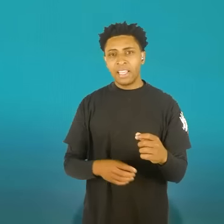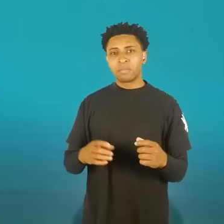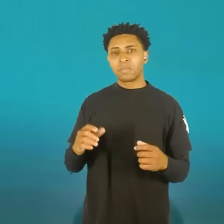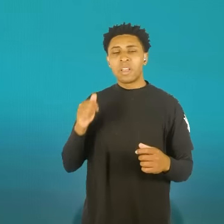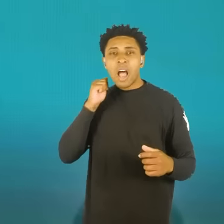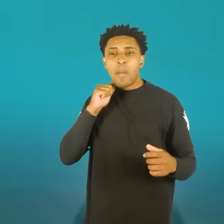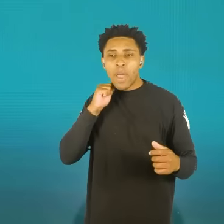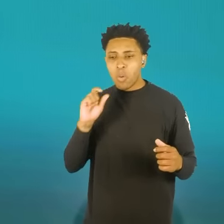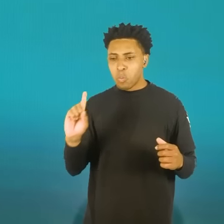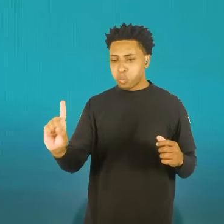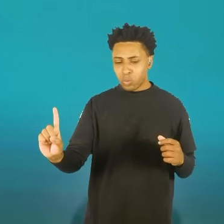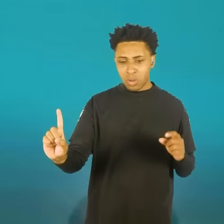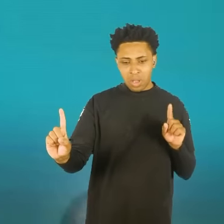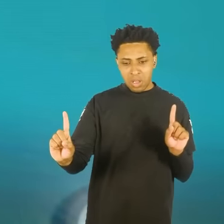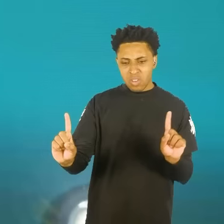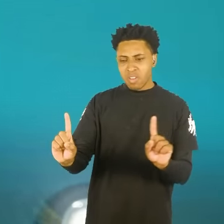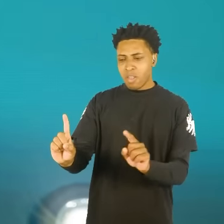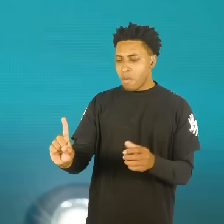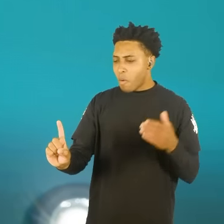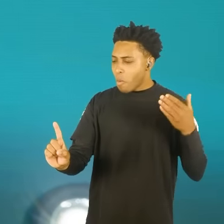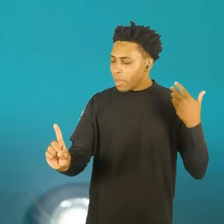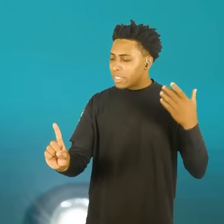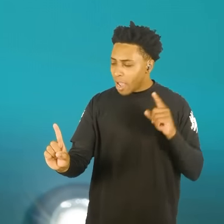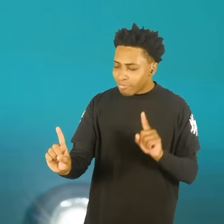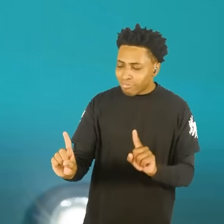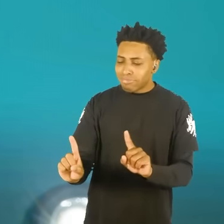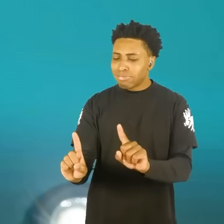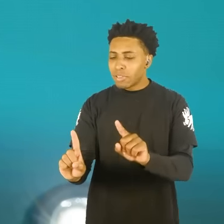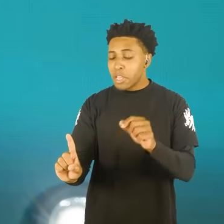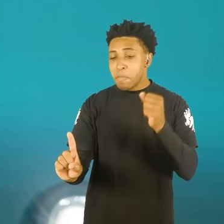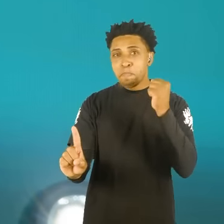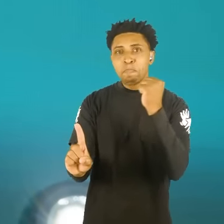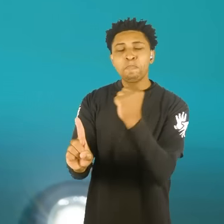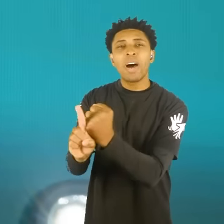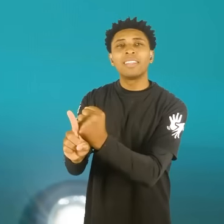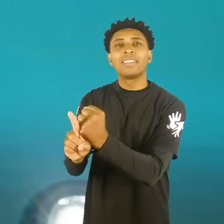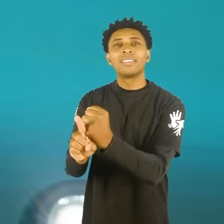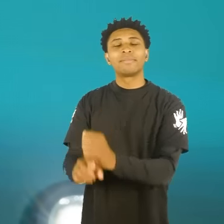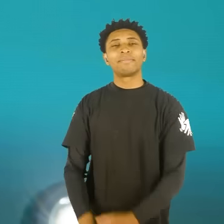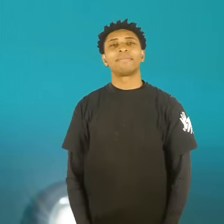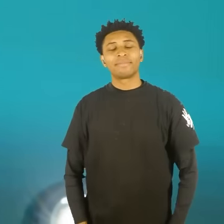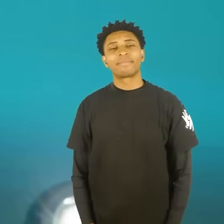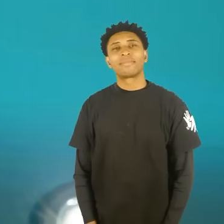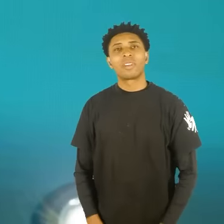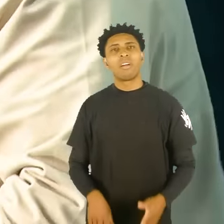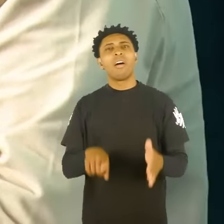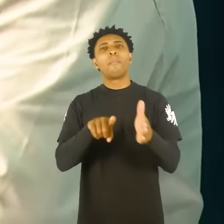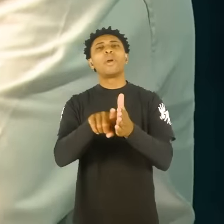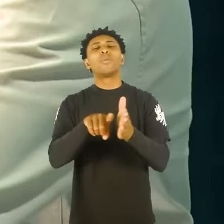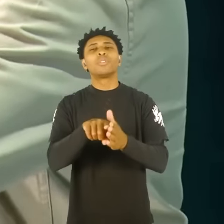do que o desejo de mudança. Minha vontade de fazer. E a pergunta que eu te faço é: o